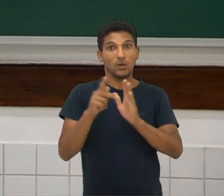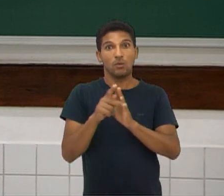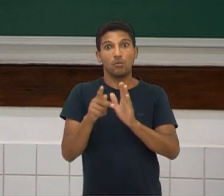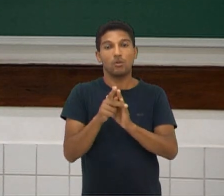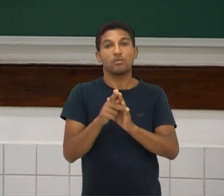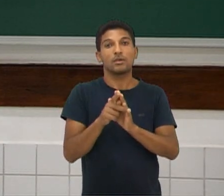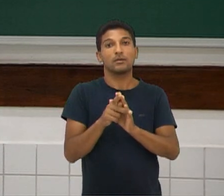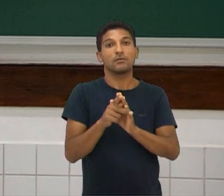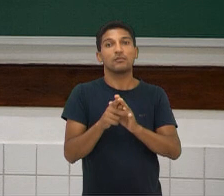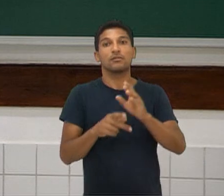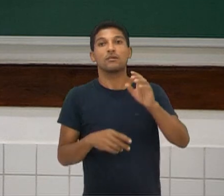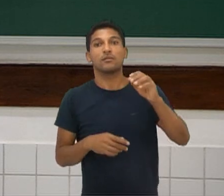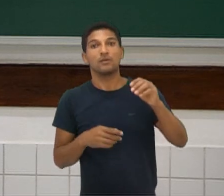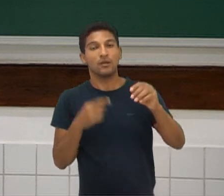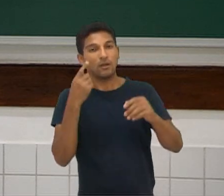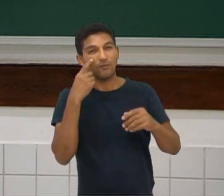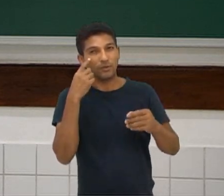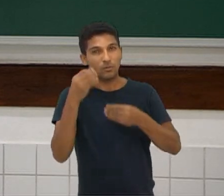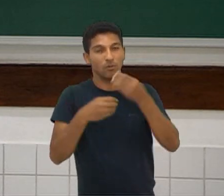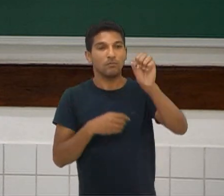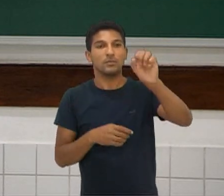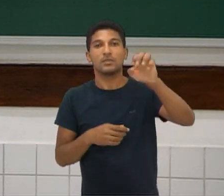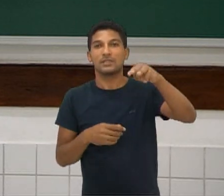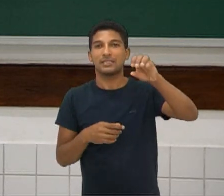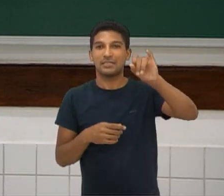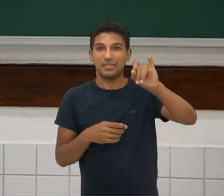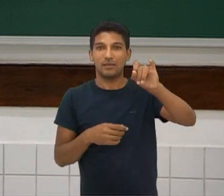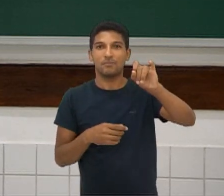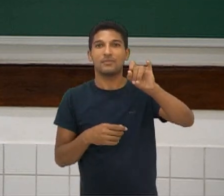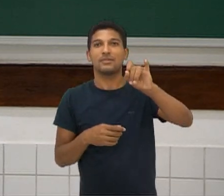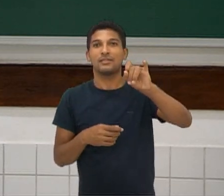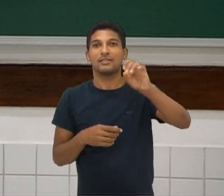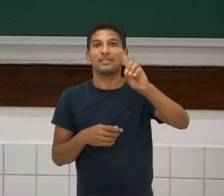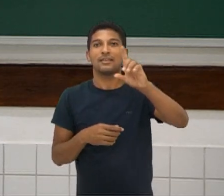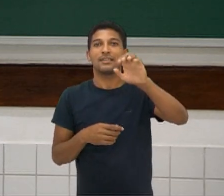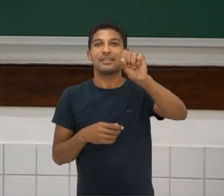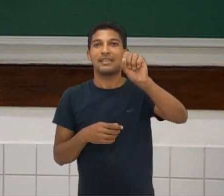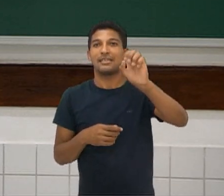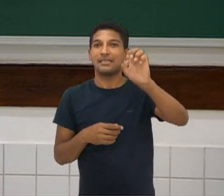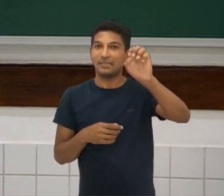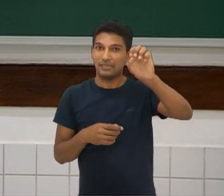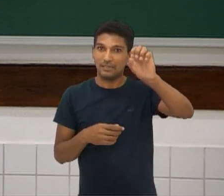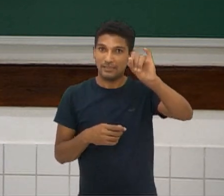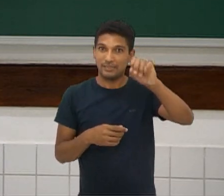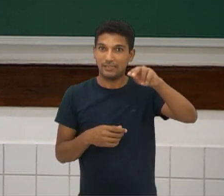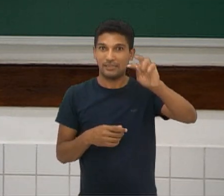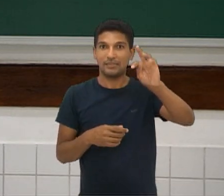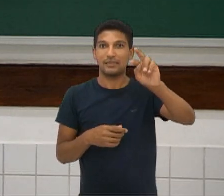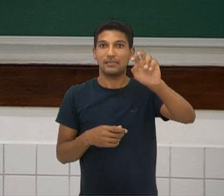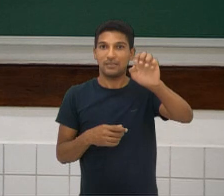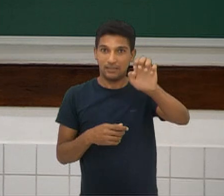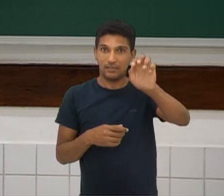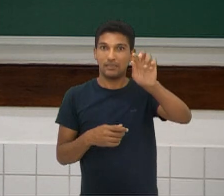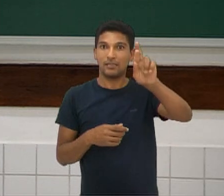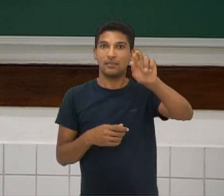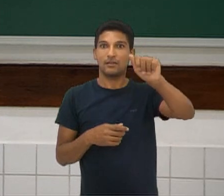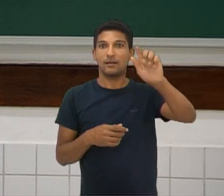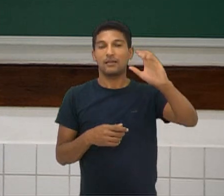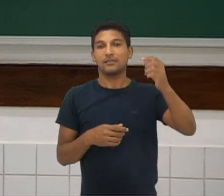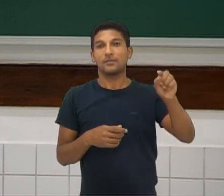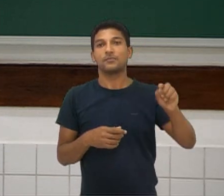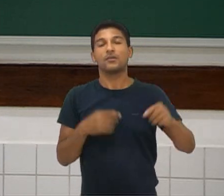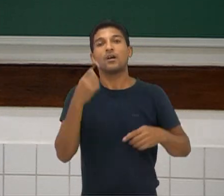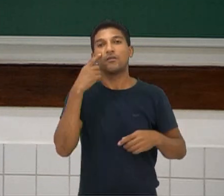semidesintegração, tá? Então pensem vocês, eu tenho um Robert, certo? O tema é o tempo de meia-vida, é